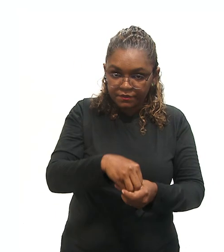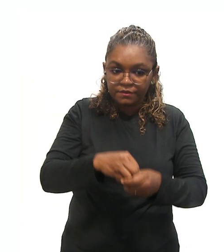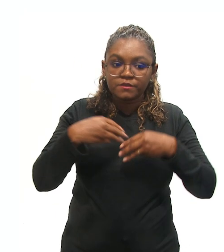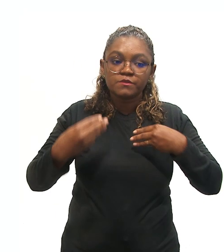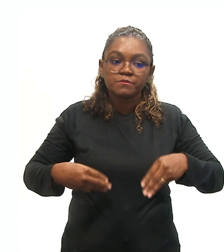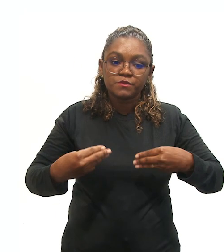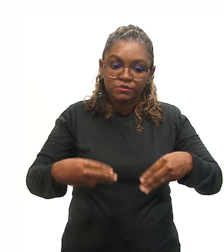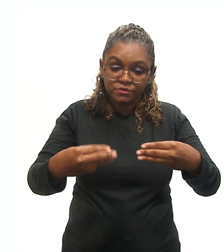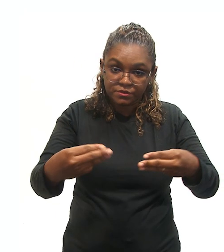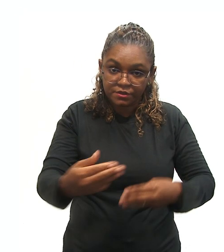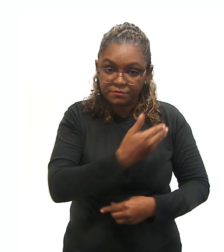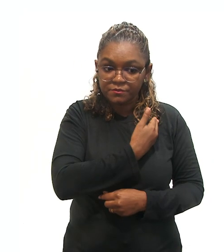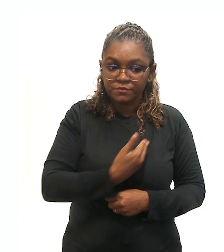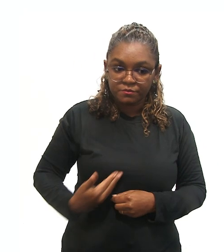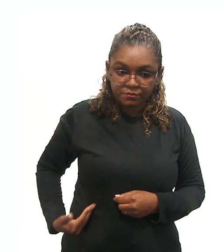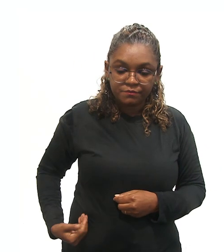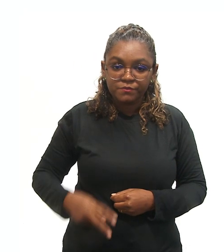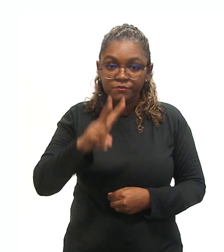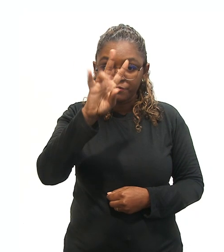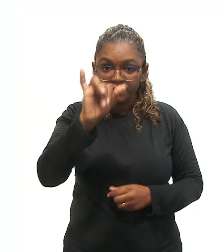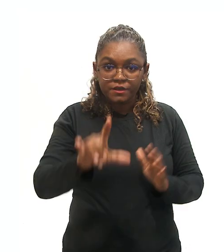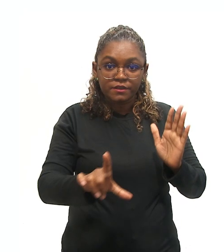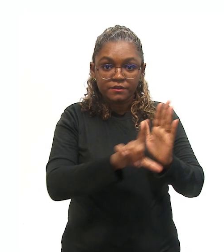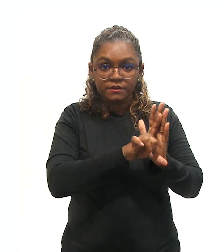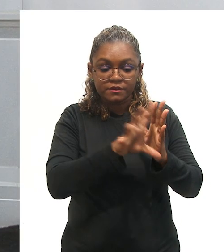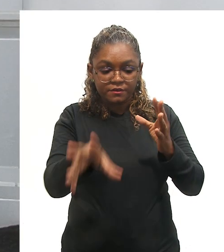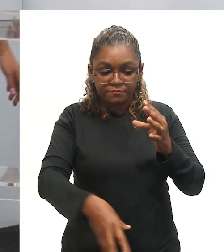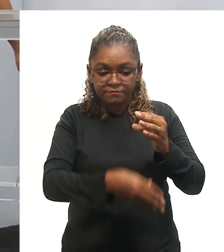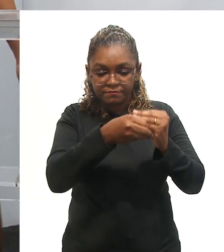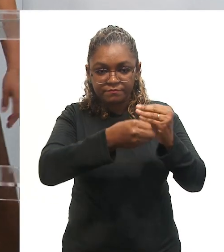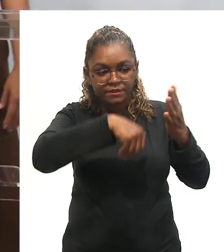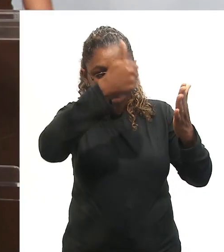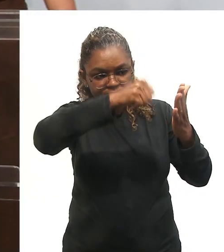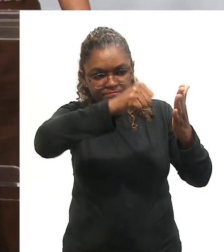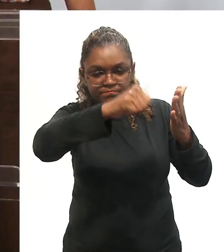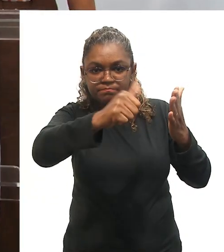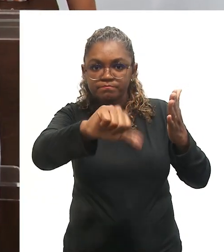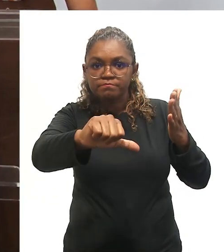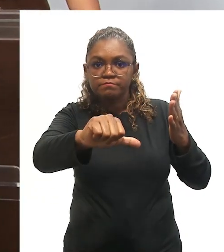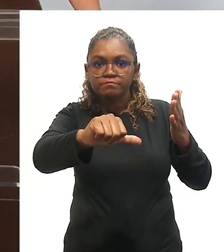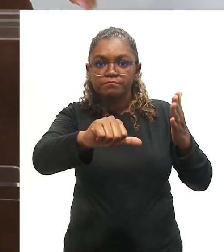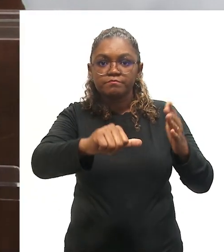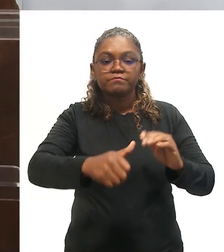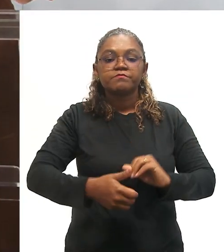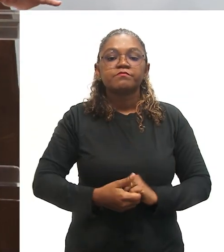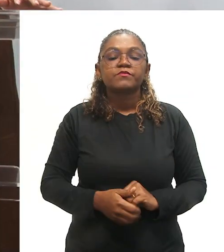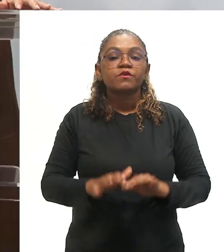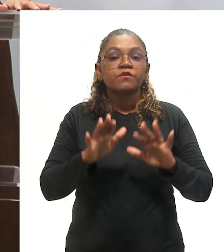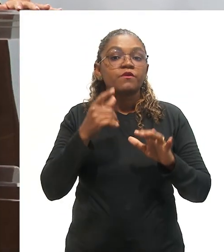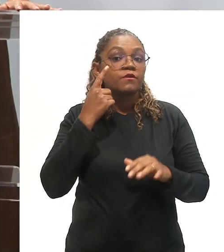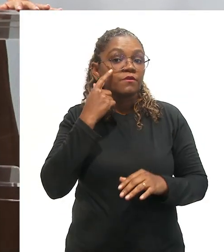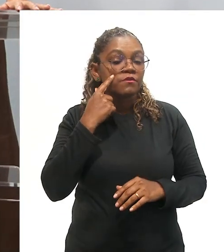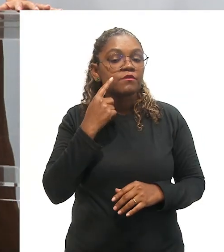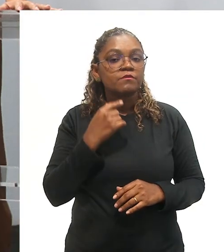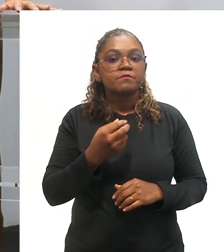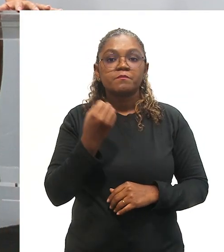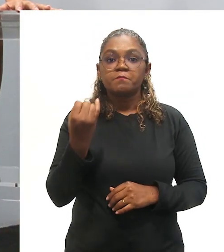fiscalizarão o cumprimento da lei complementar. O que é interessante, vejam,